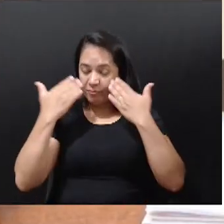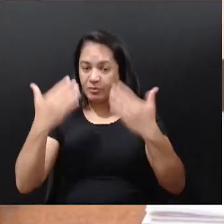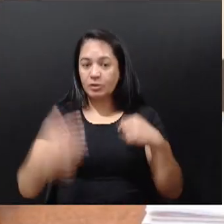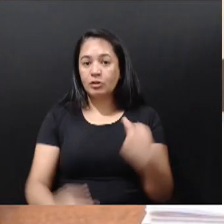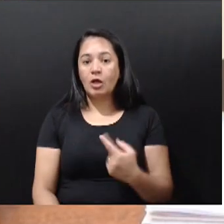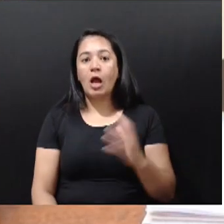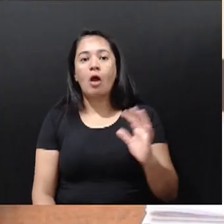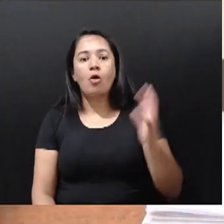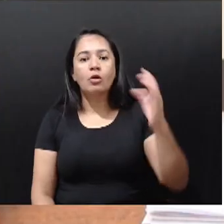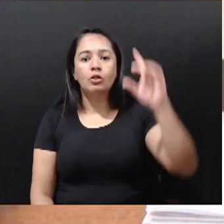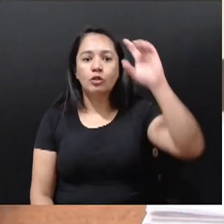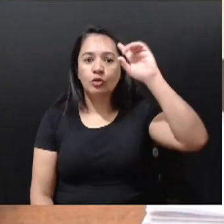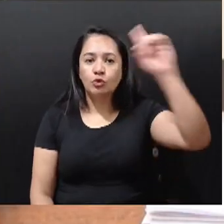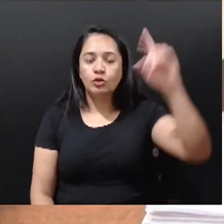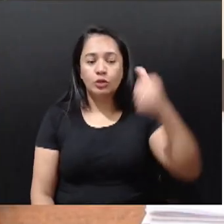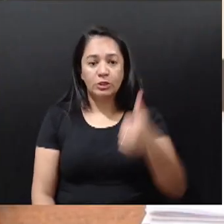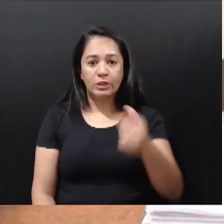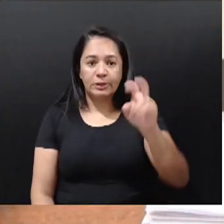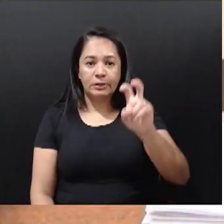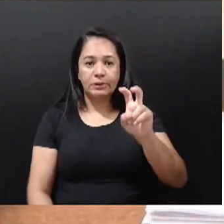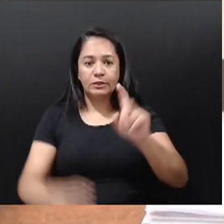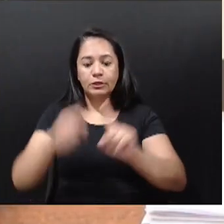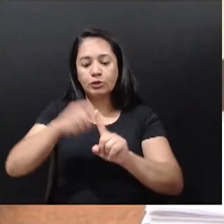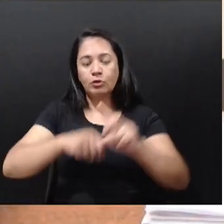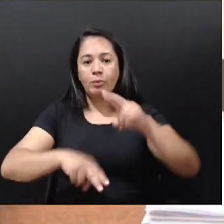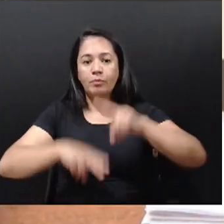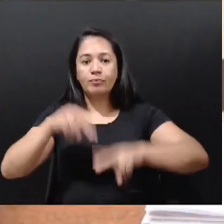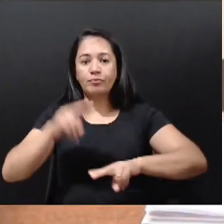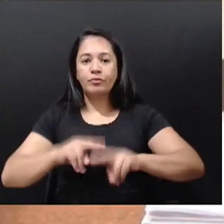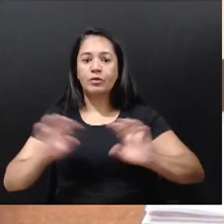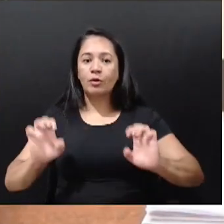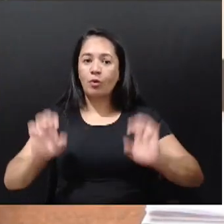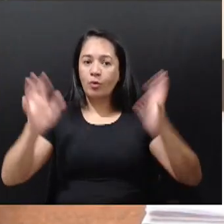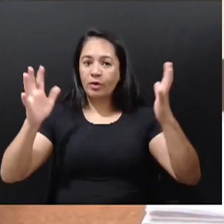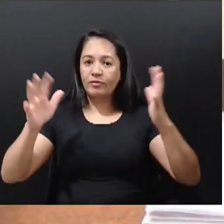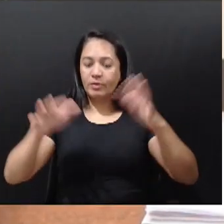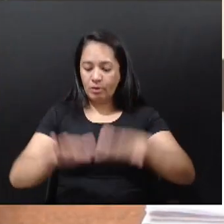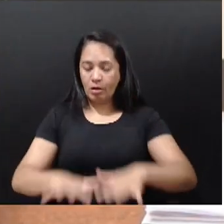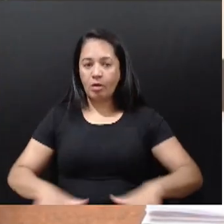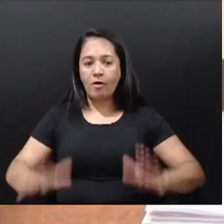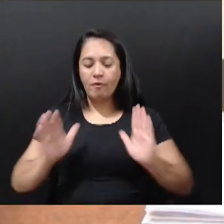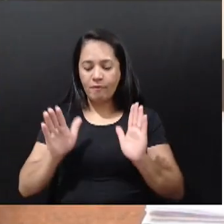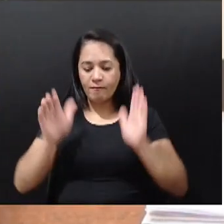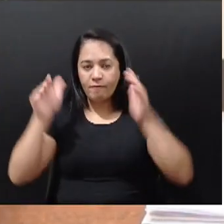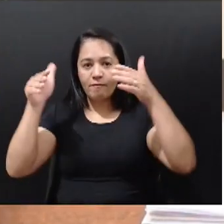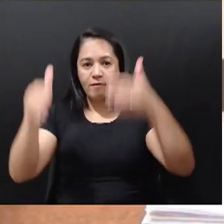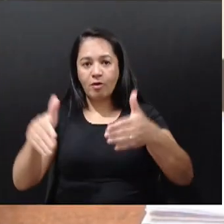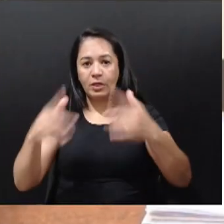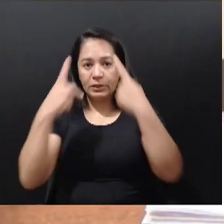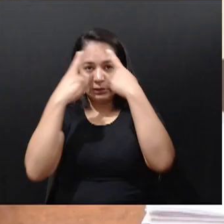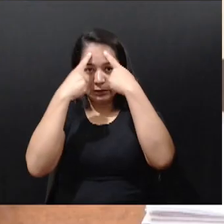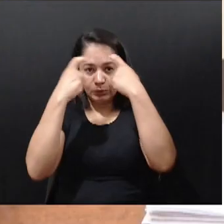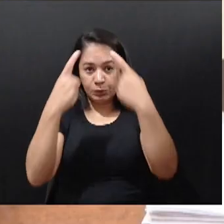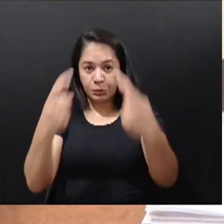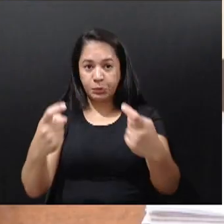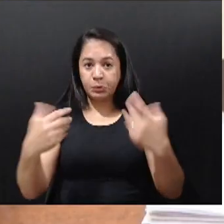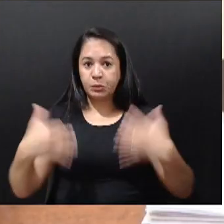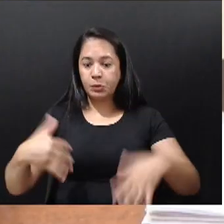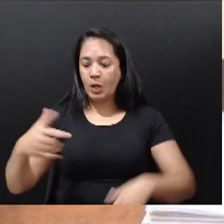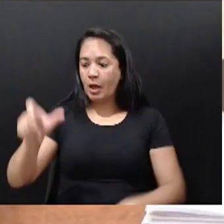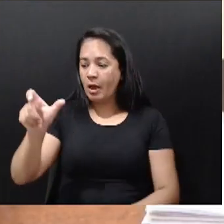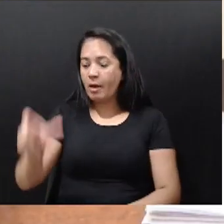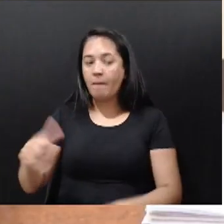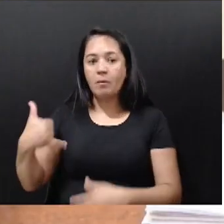de junho, um evento nesse mesmo espaço, focalizado na violência à pessoa idosa. E